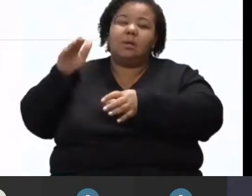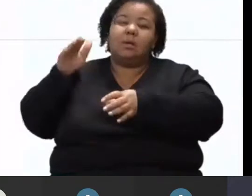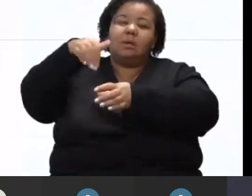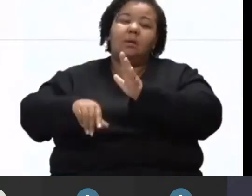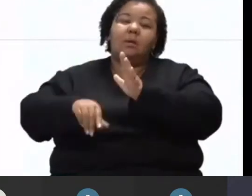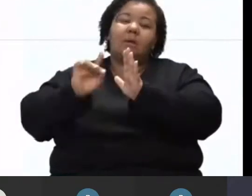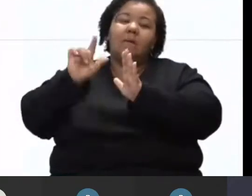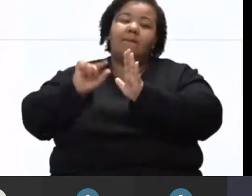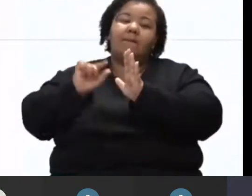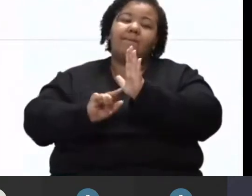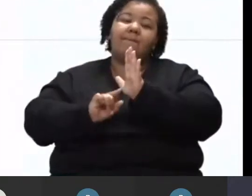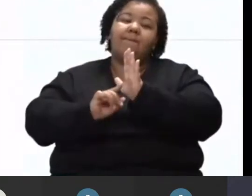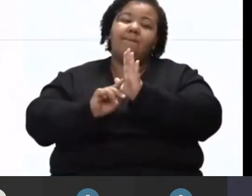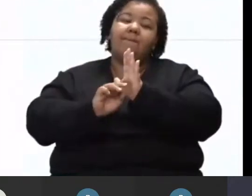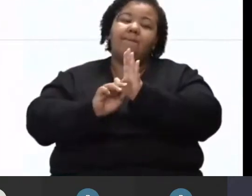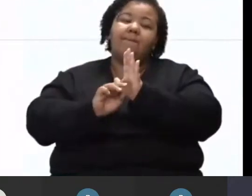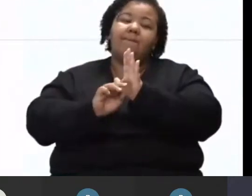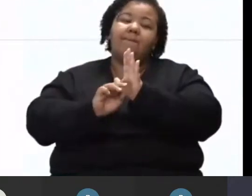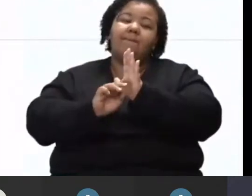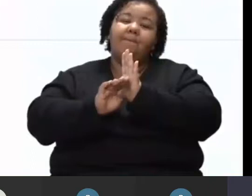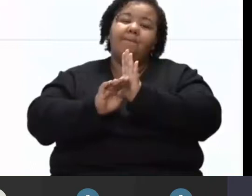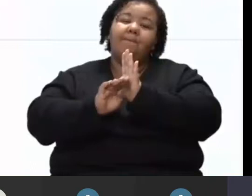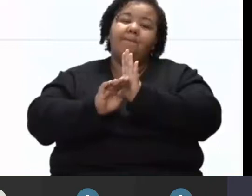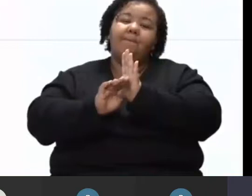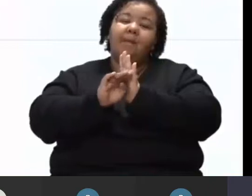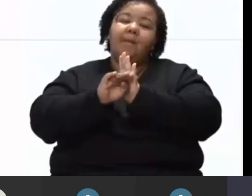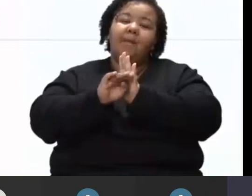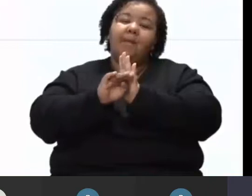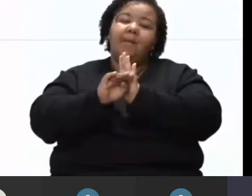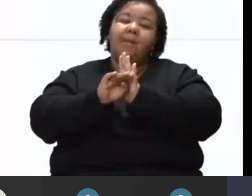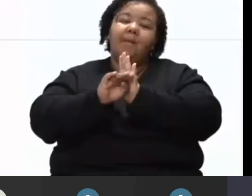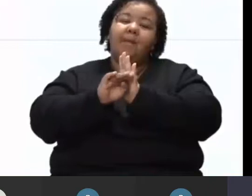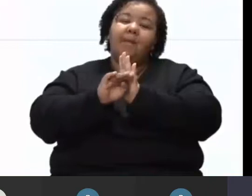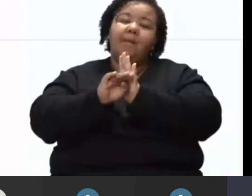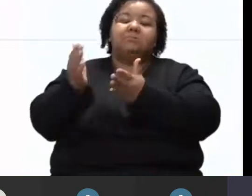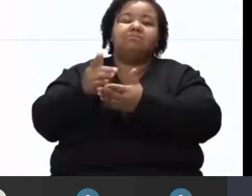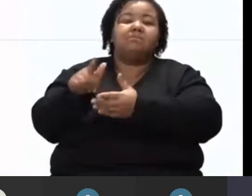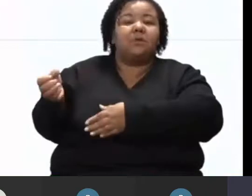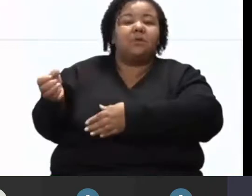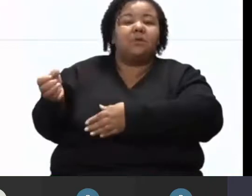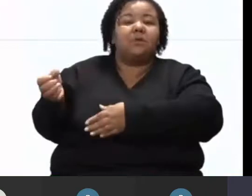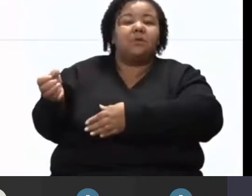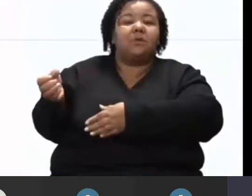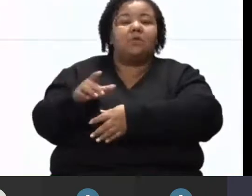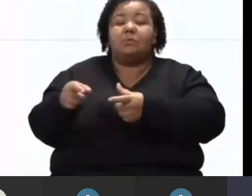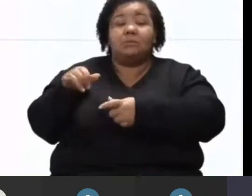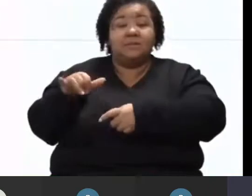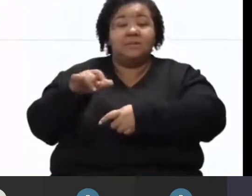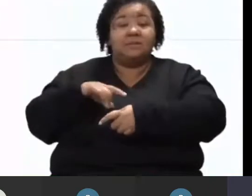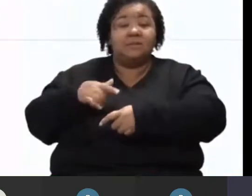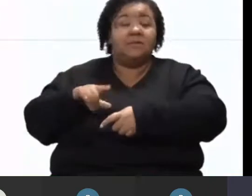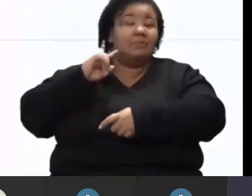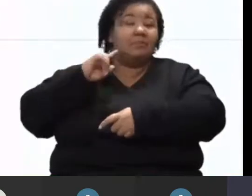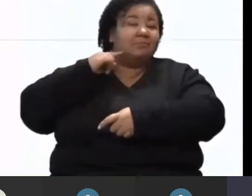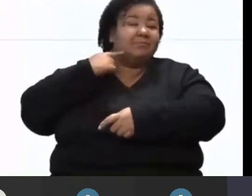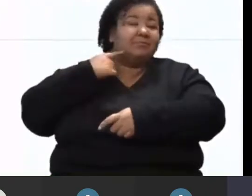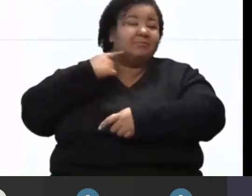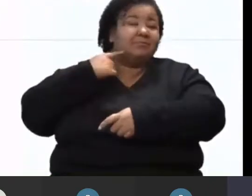ali presentes, para conseguir isolar e ter novo crescimento. Então, se tiver contaminação, esse meio precisa